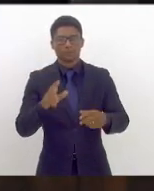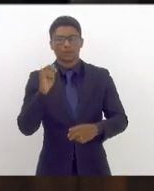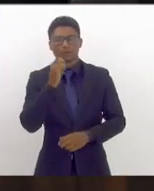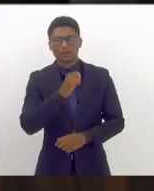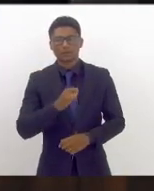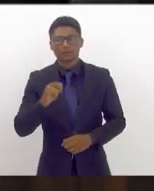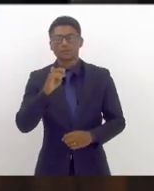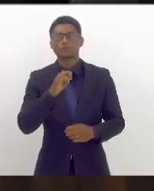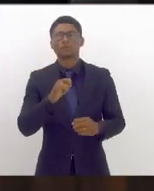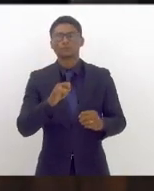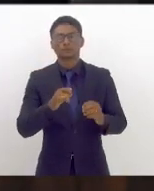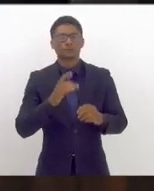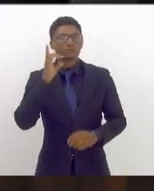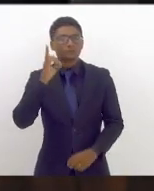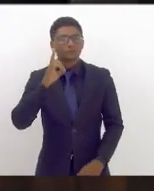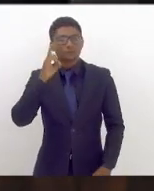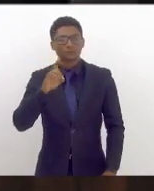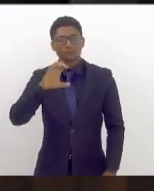deputado